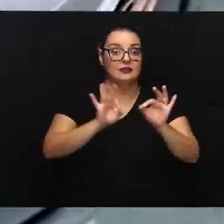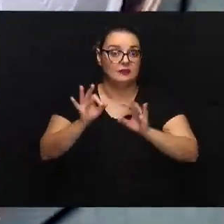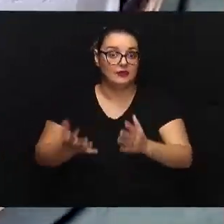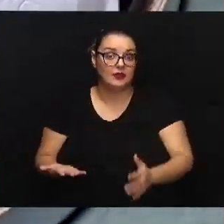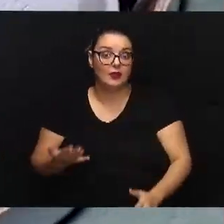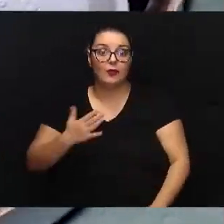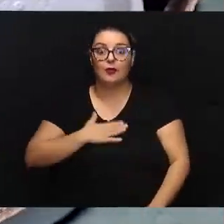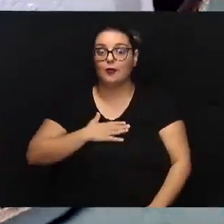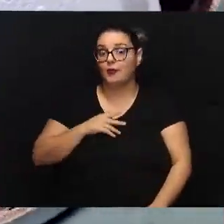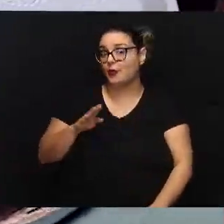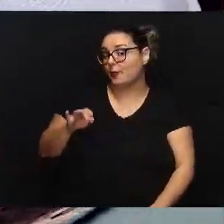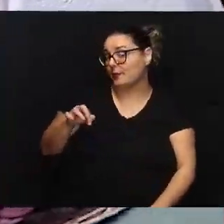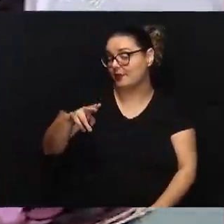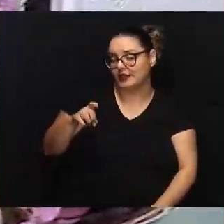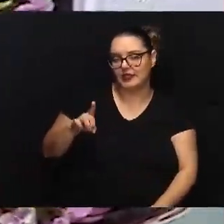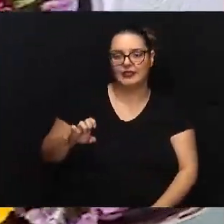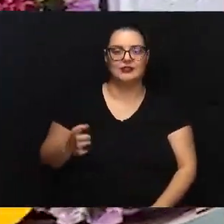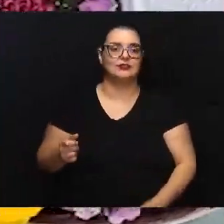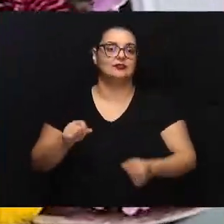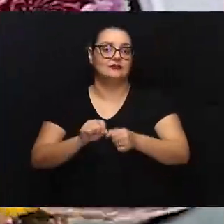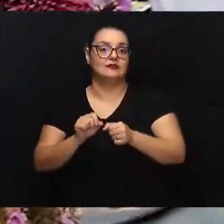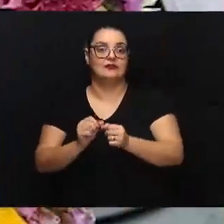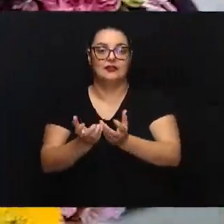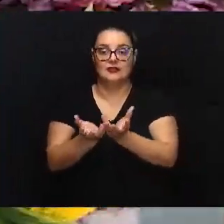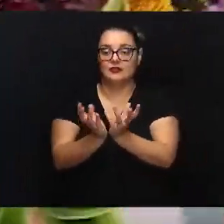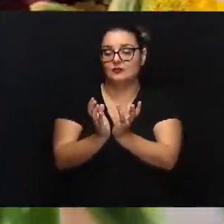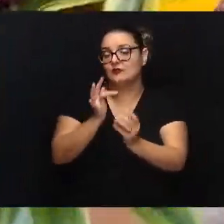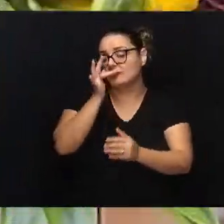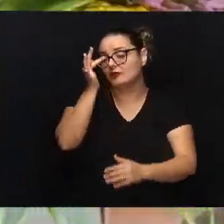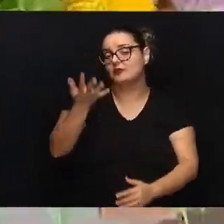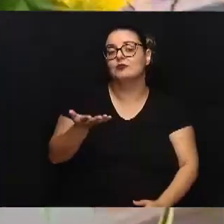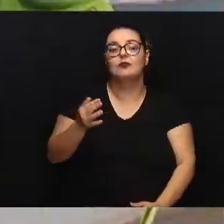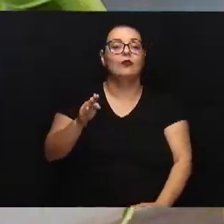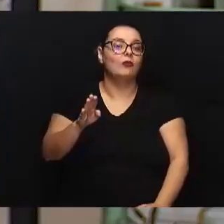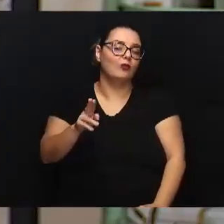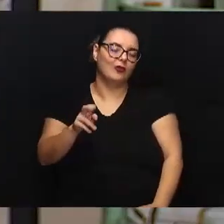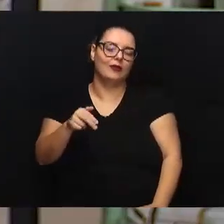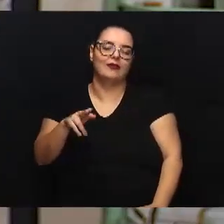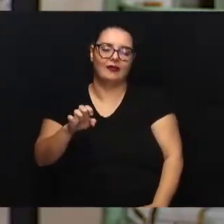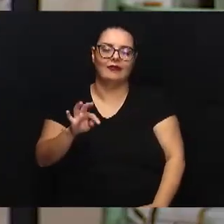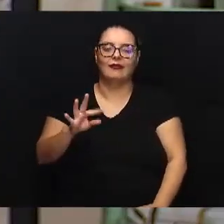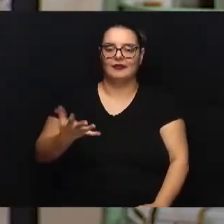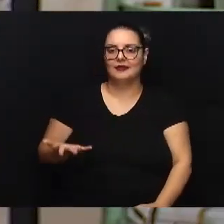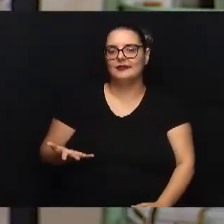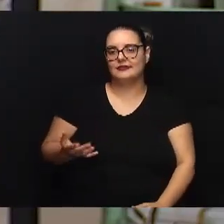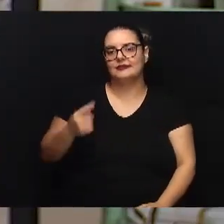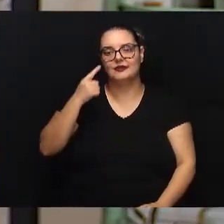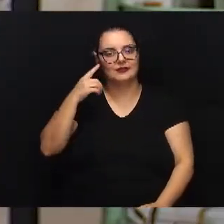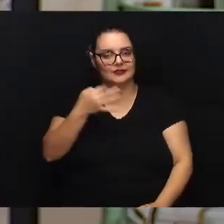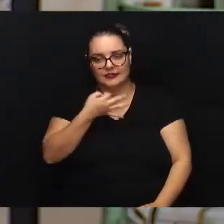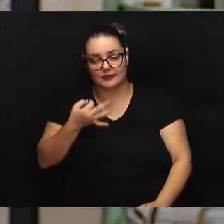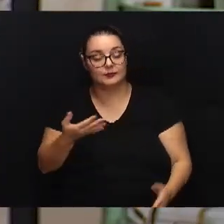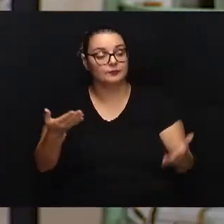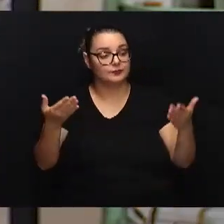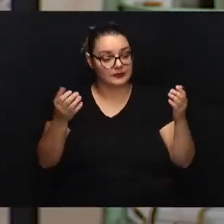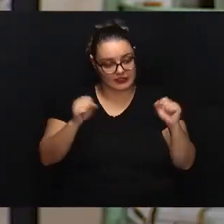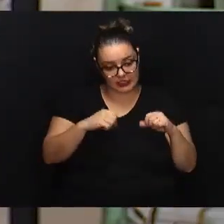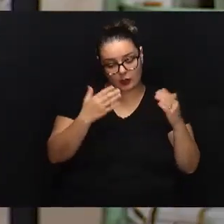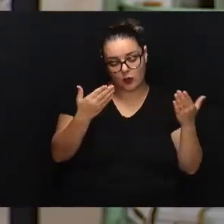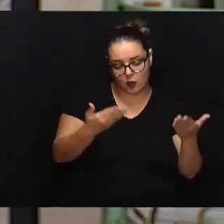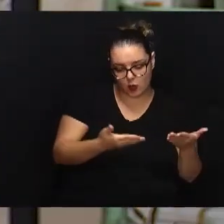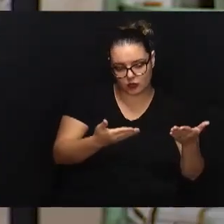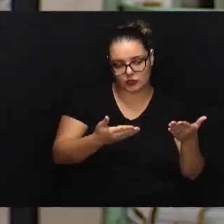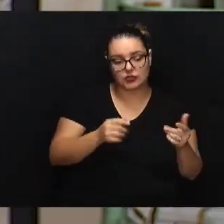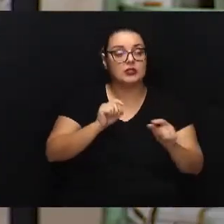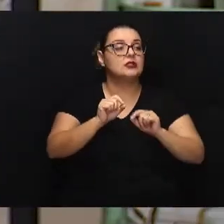Vanessa que faz o meu buquê. Se eu pudesse manter isso, seria o ideal. Sim, hoje, quem te ajuda?